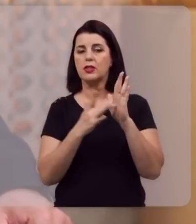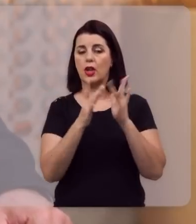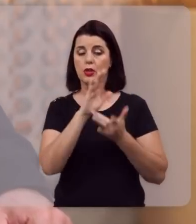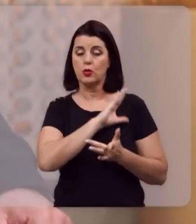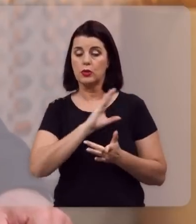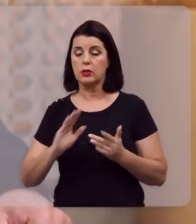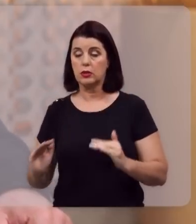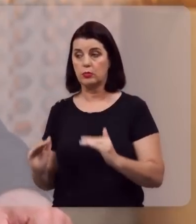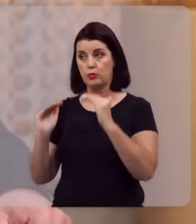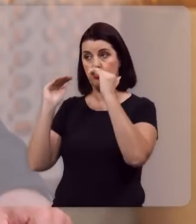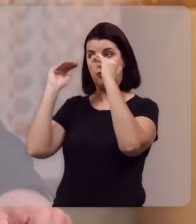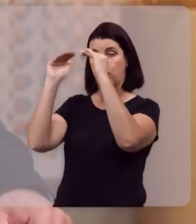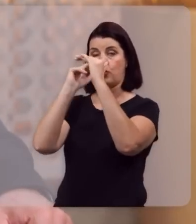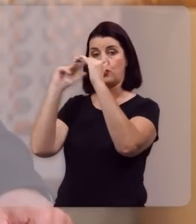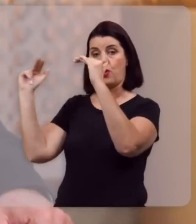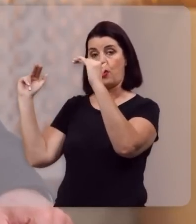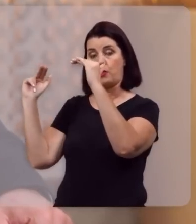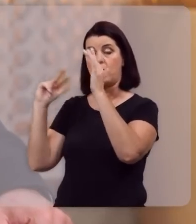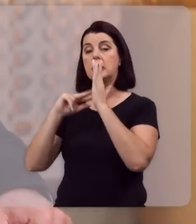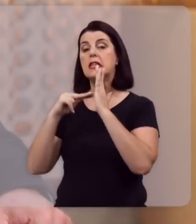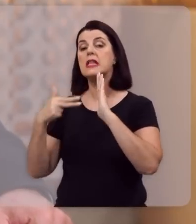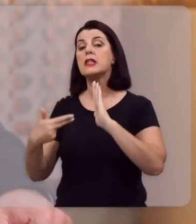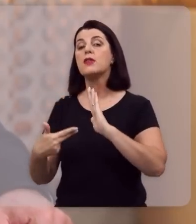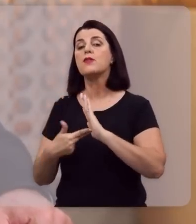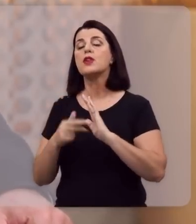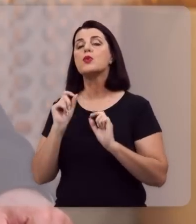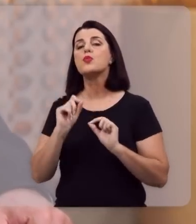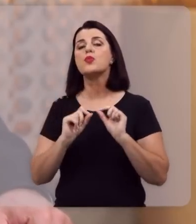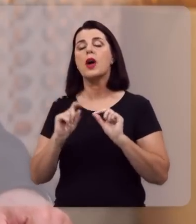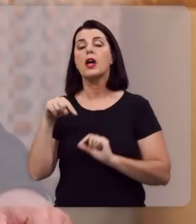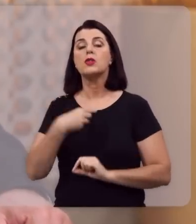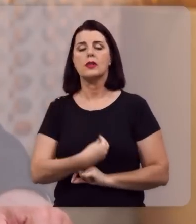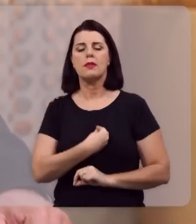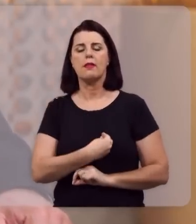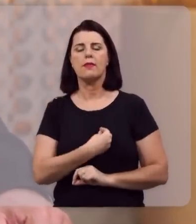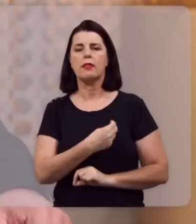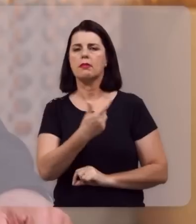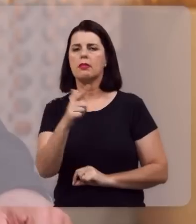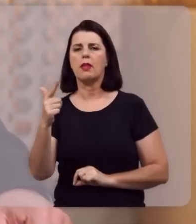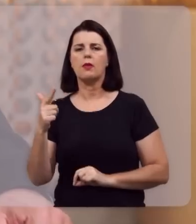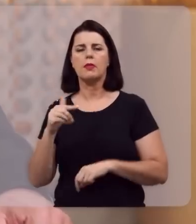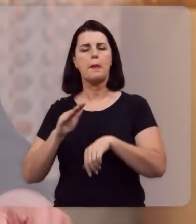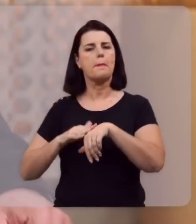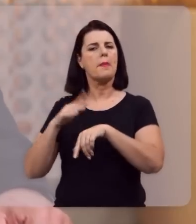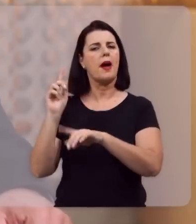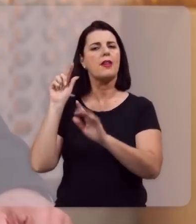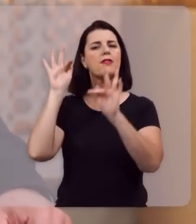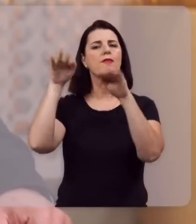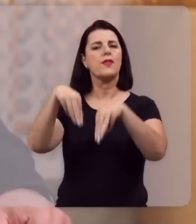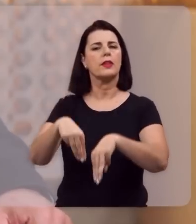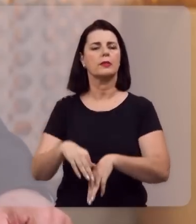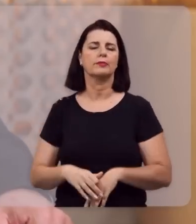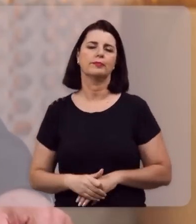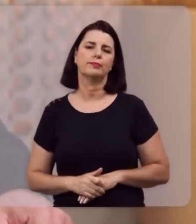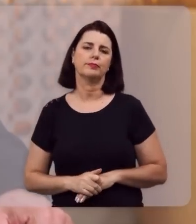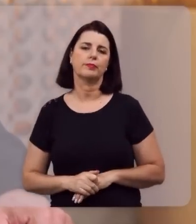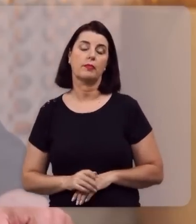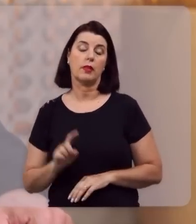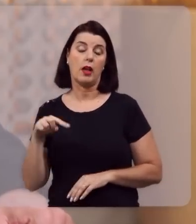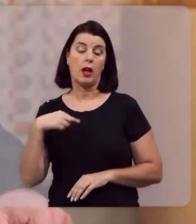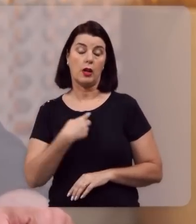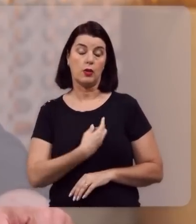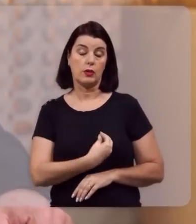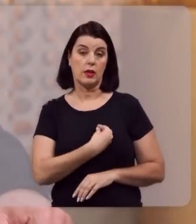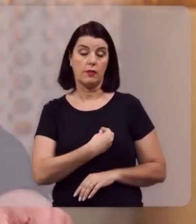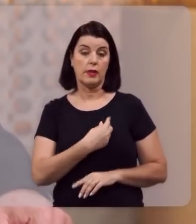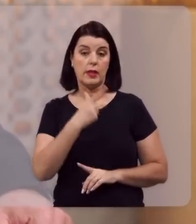nome acima de todo nome, significa que a nossa vida não tem mais um um ponto final. A nossa vida